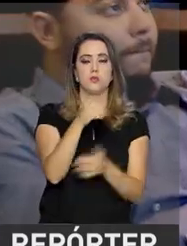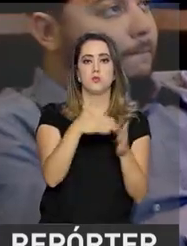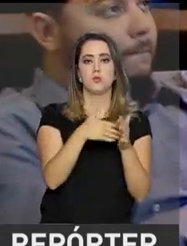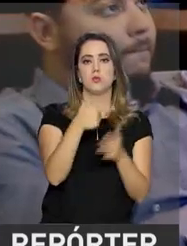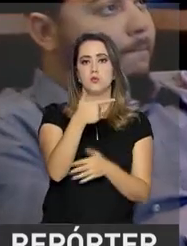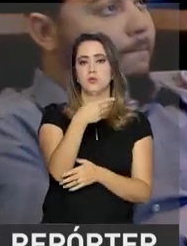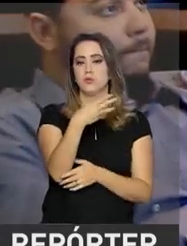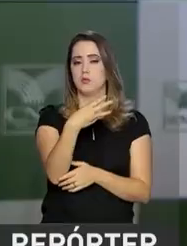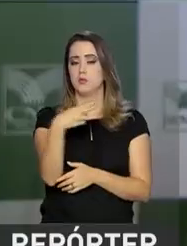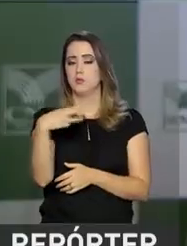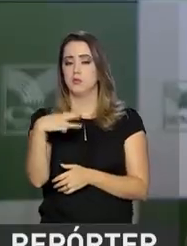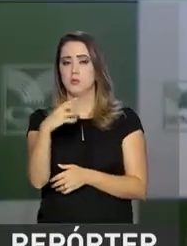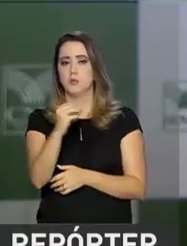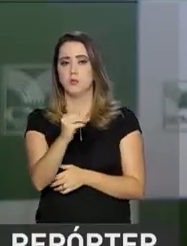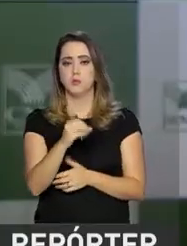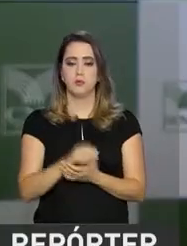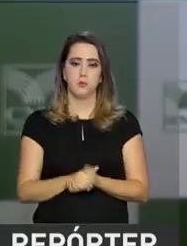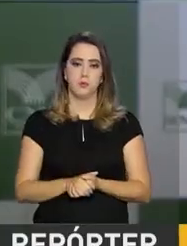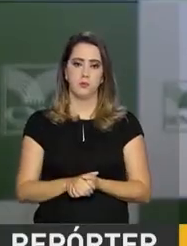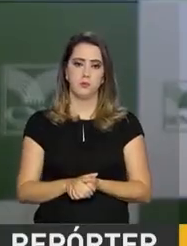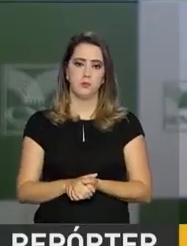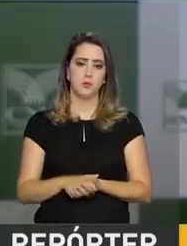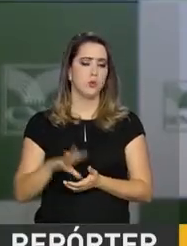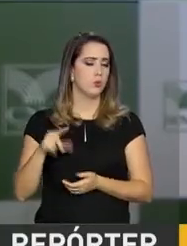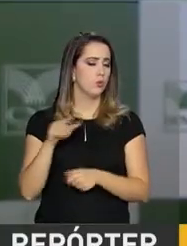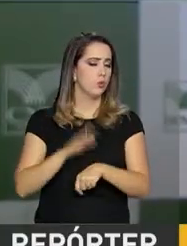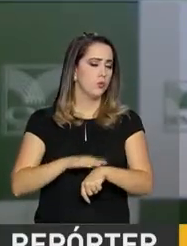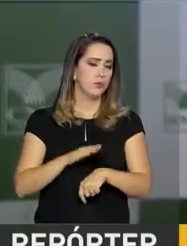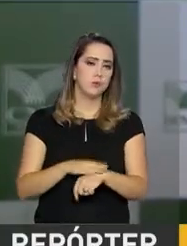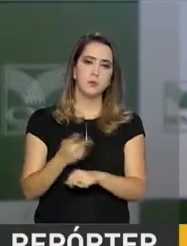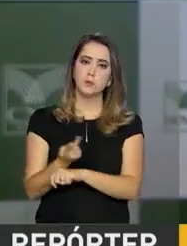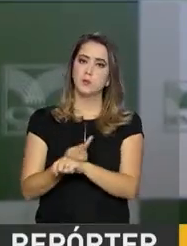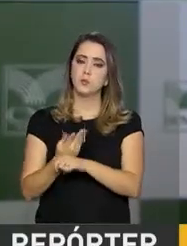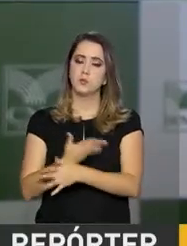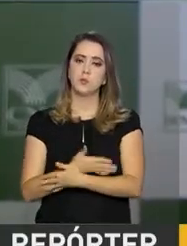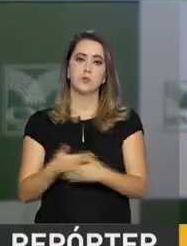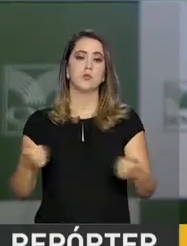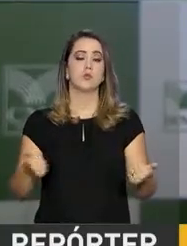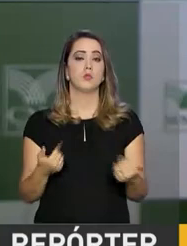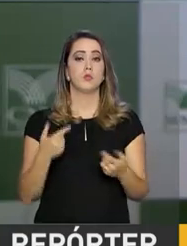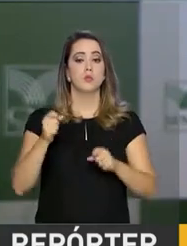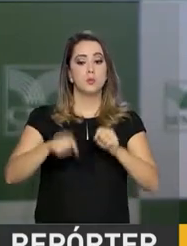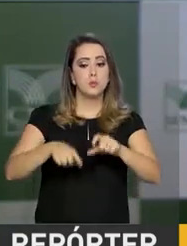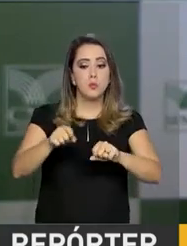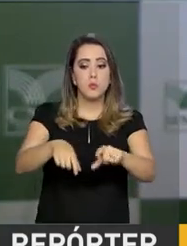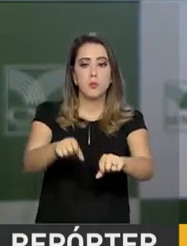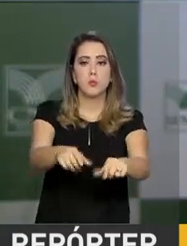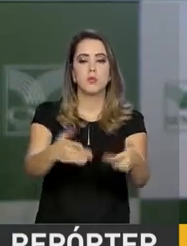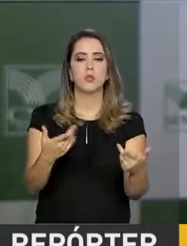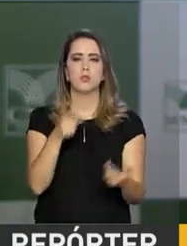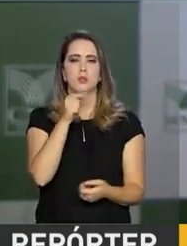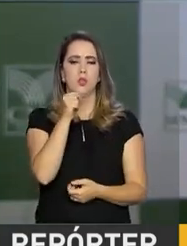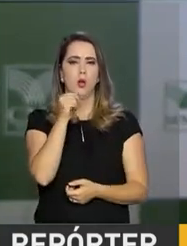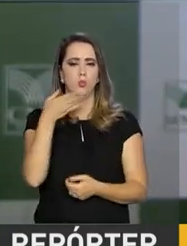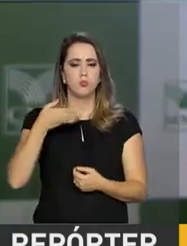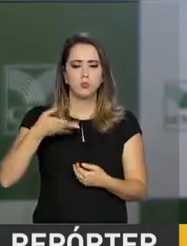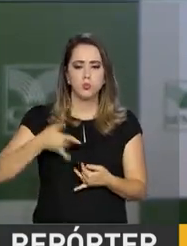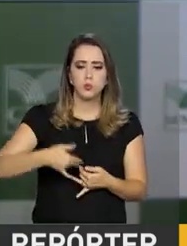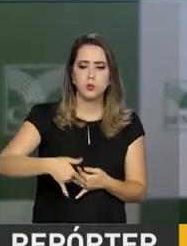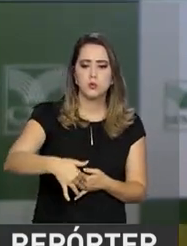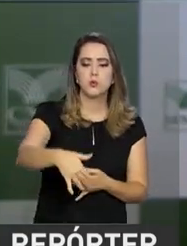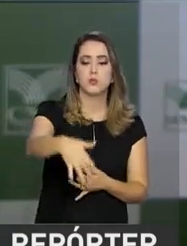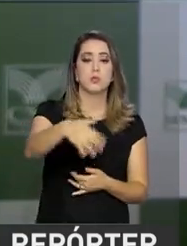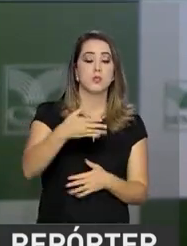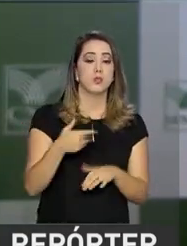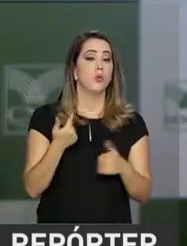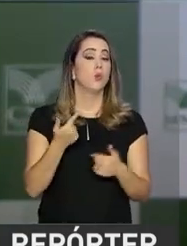23 de março todo momento é tão buscando mais eficiência na irrigação é na irrigação o